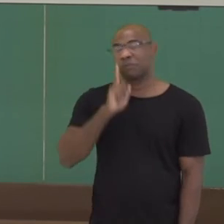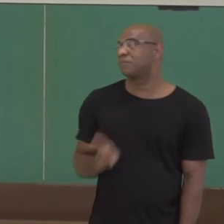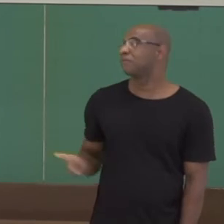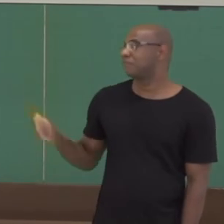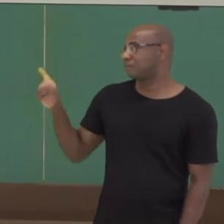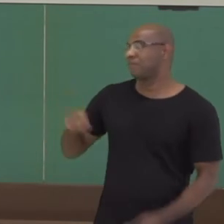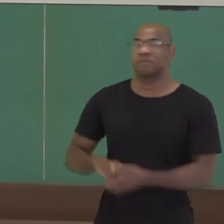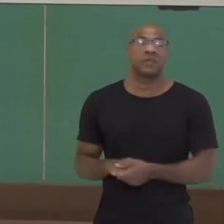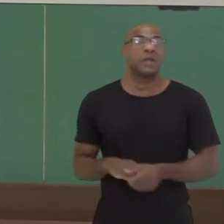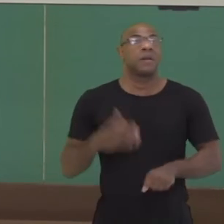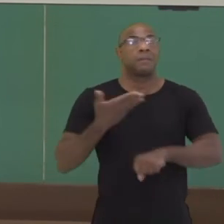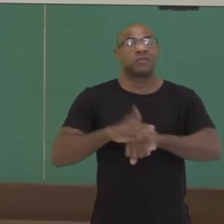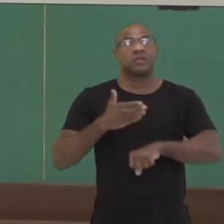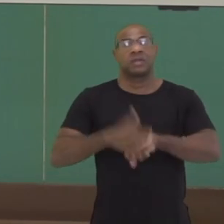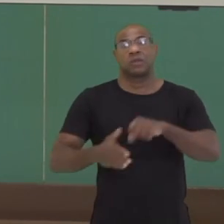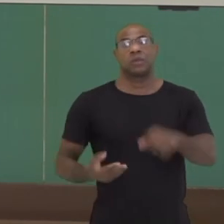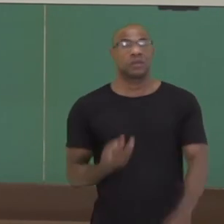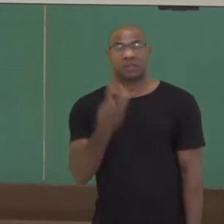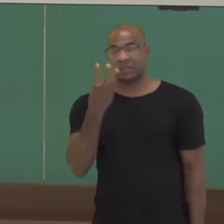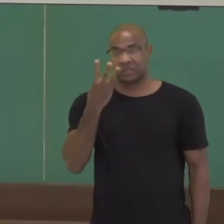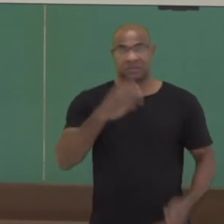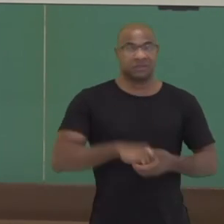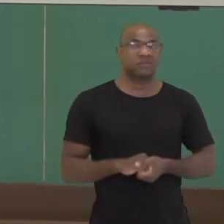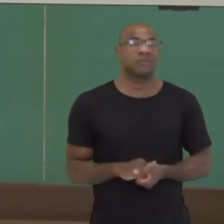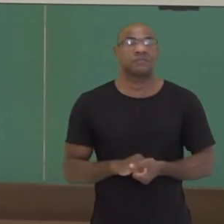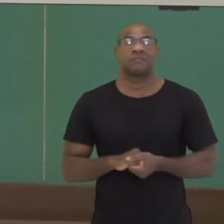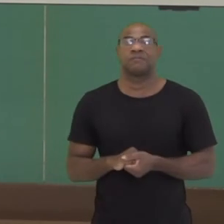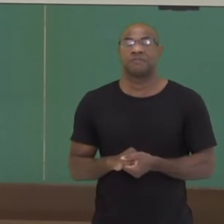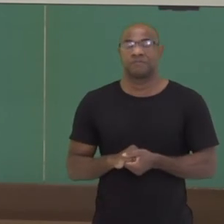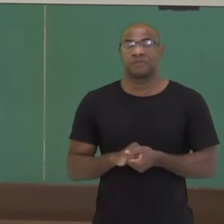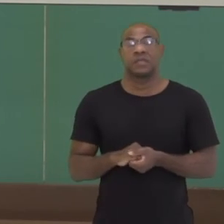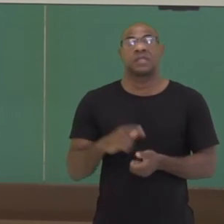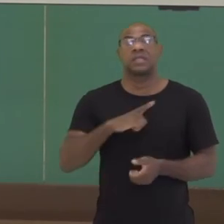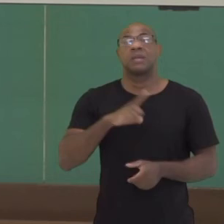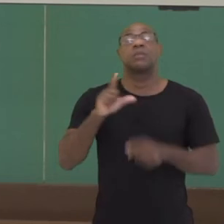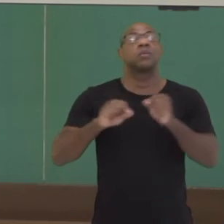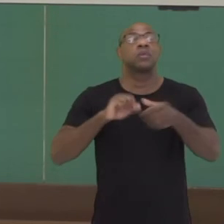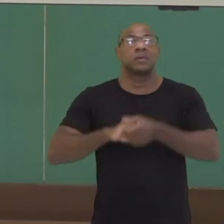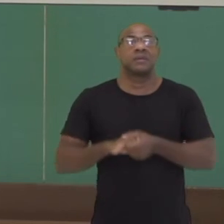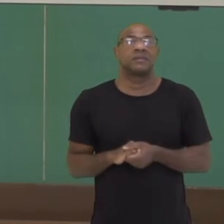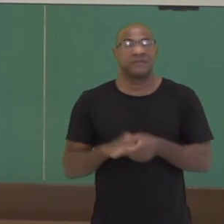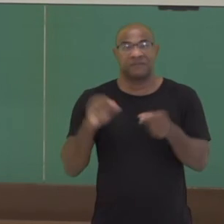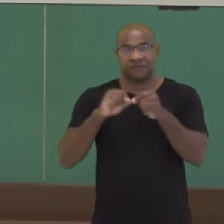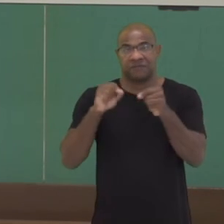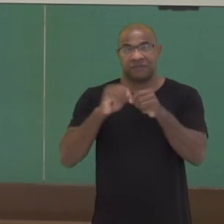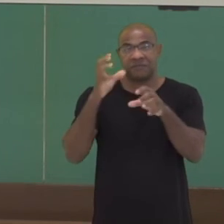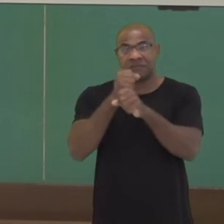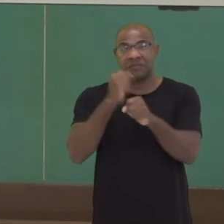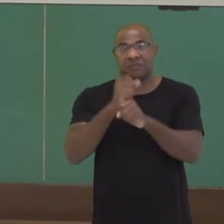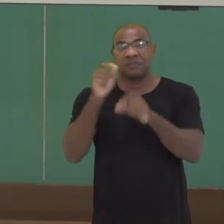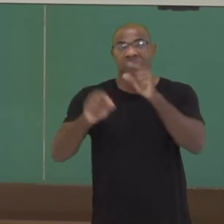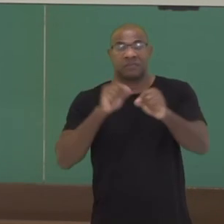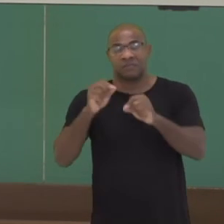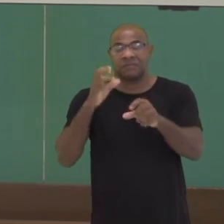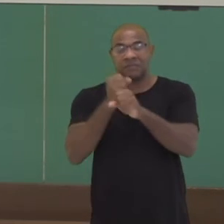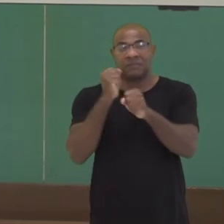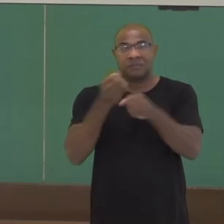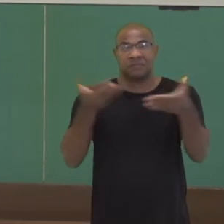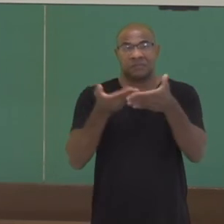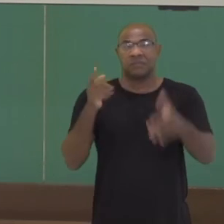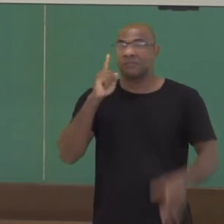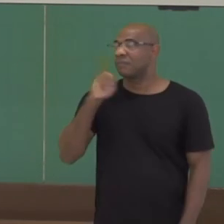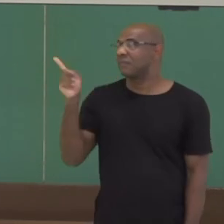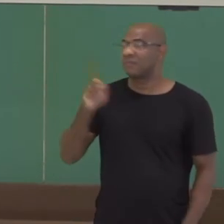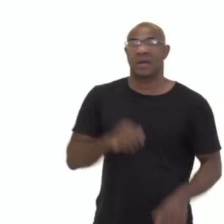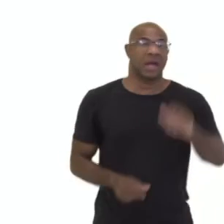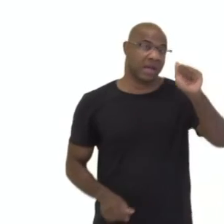para o praticando 3. No praticando 3, nós temos efetue as operações.